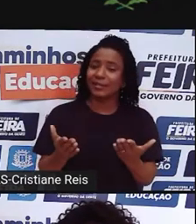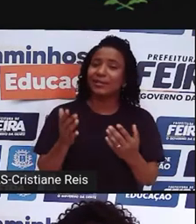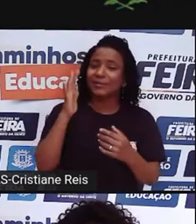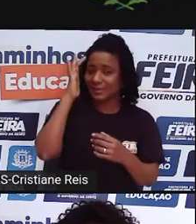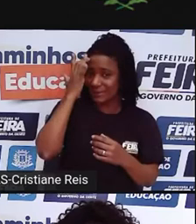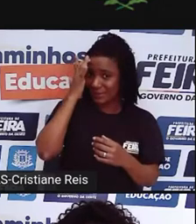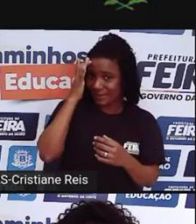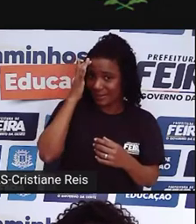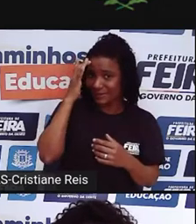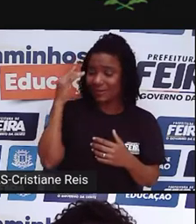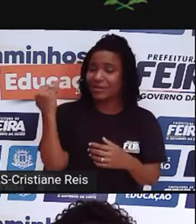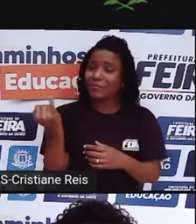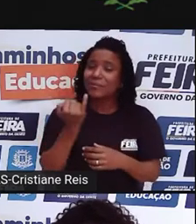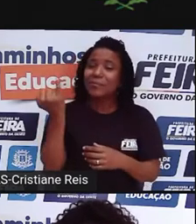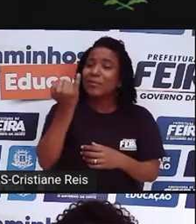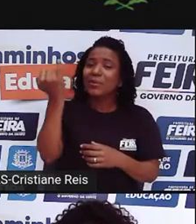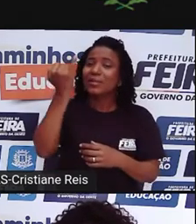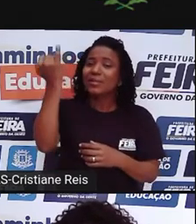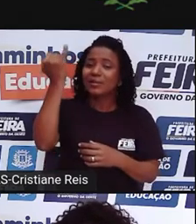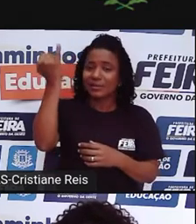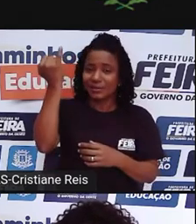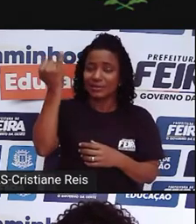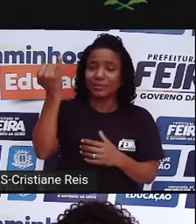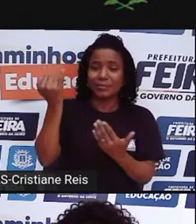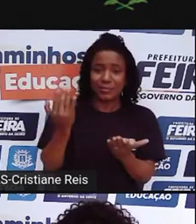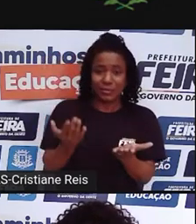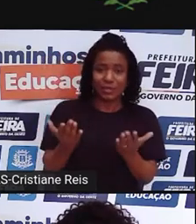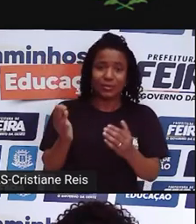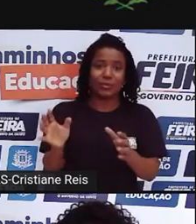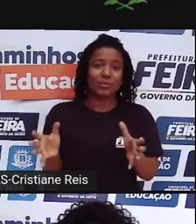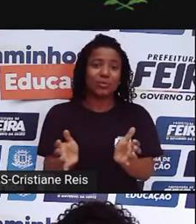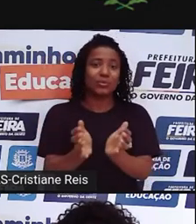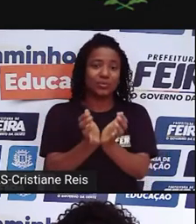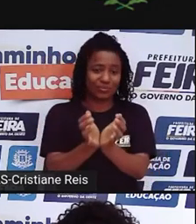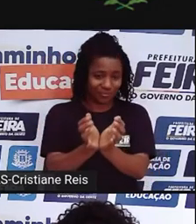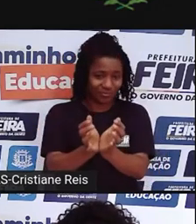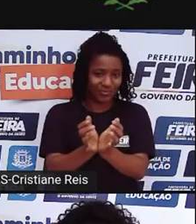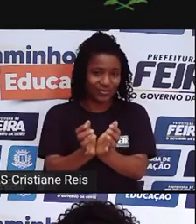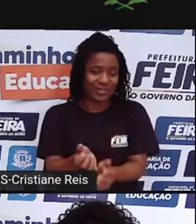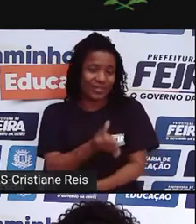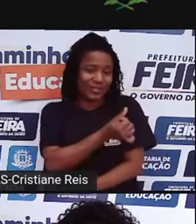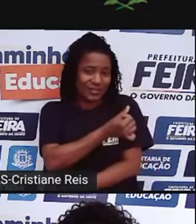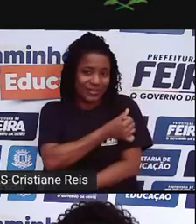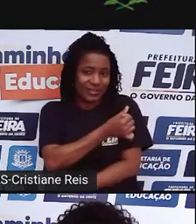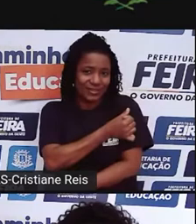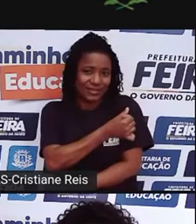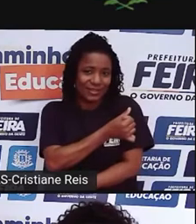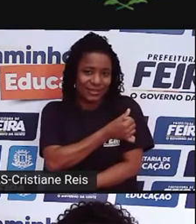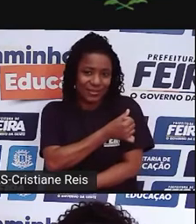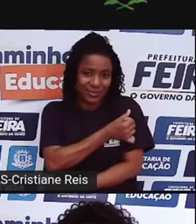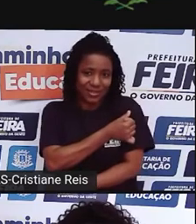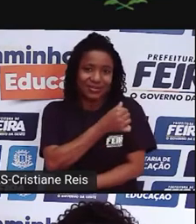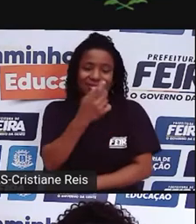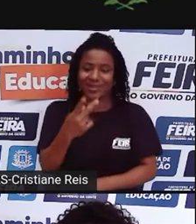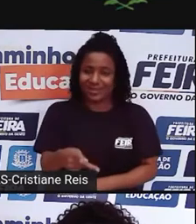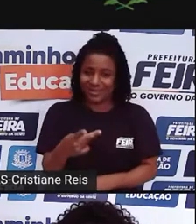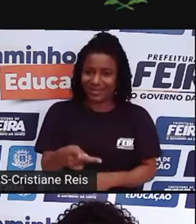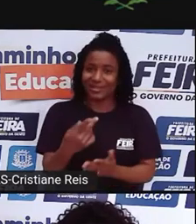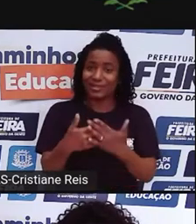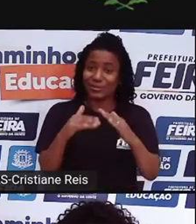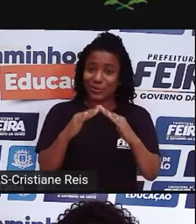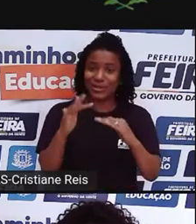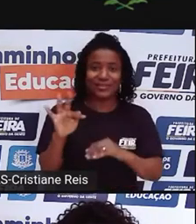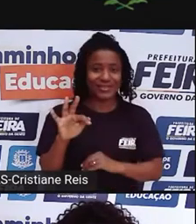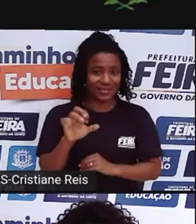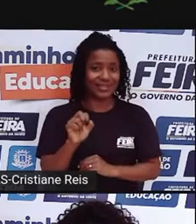para nossas crianças e adolescentes, e aqui, por exemplo, a gente está conversando com o pessoal do sexto ano da rede municipal, né? Qual a